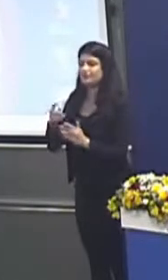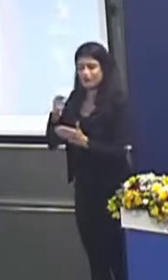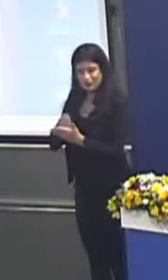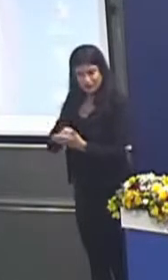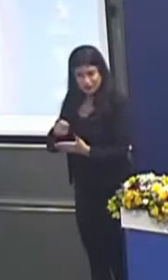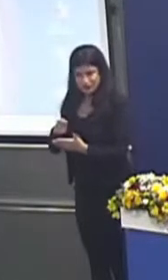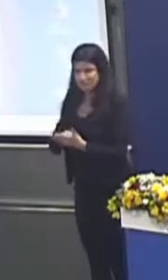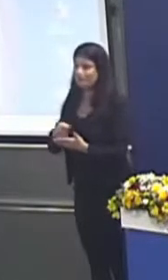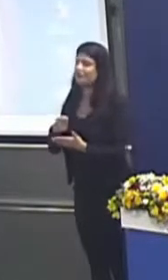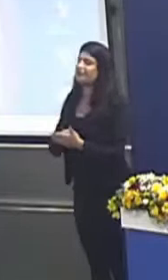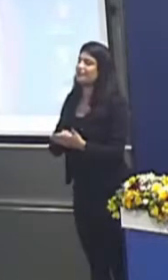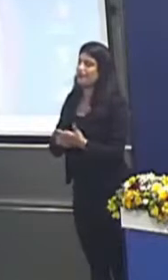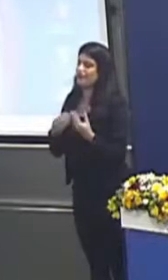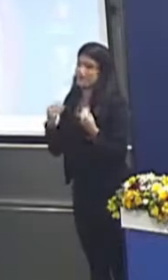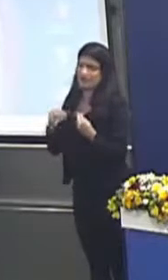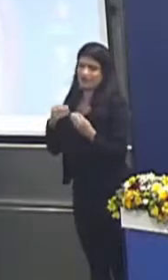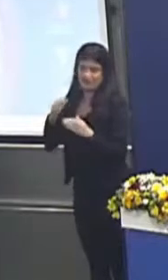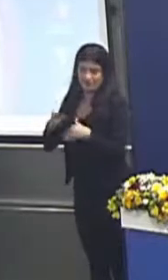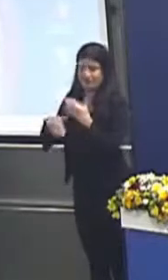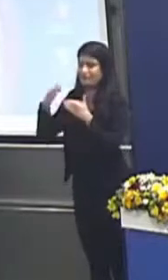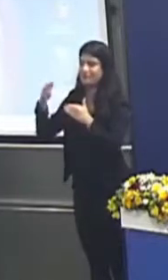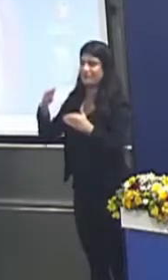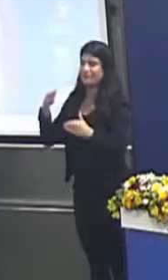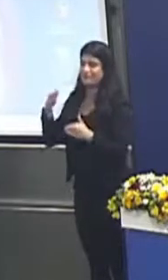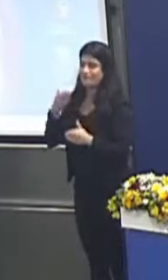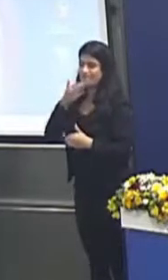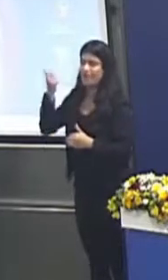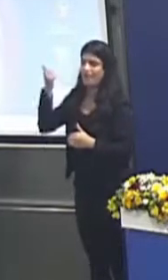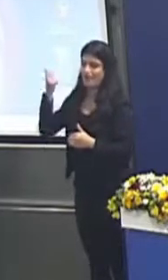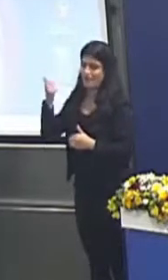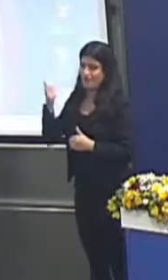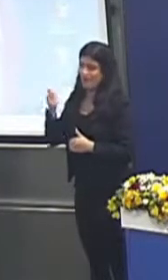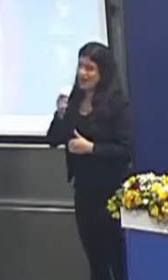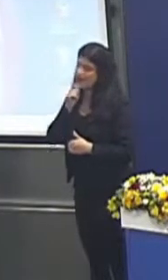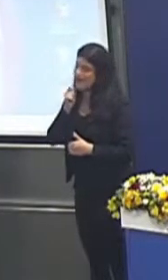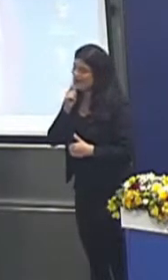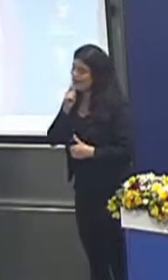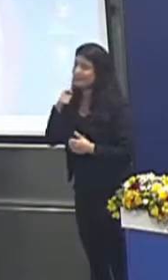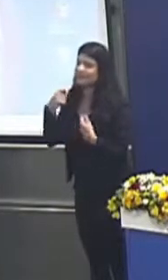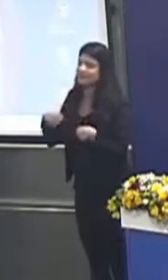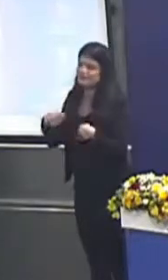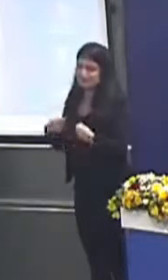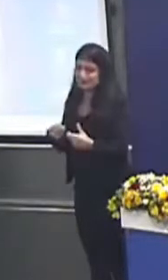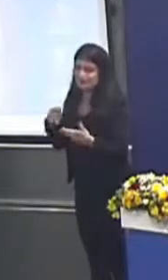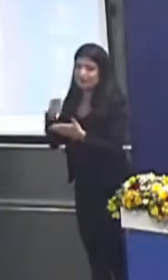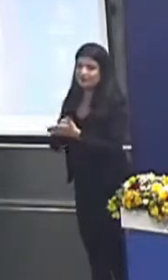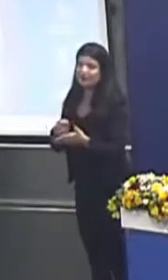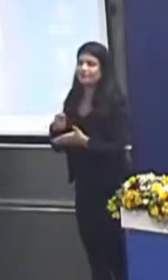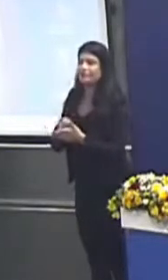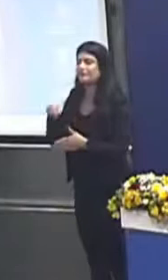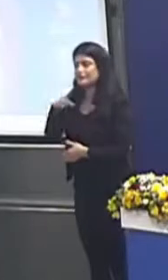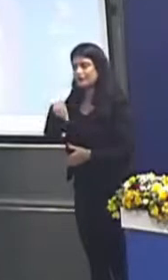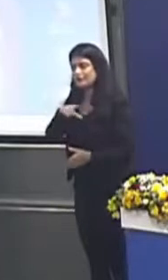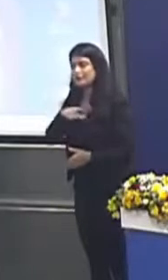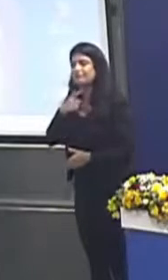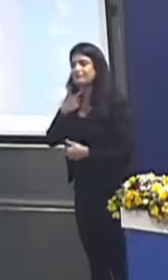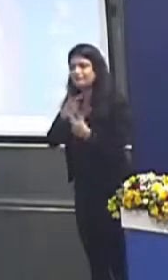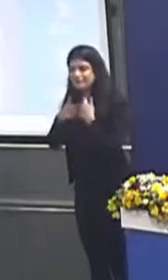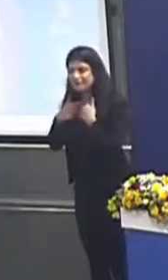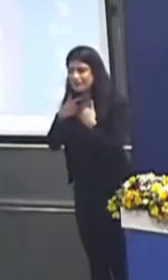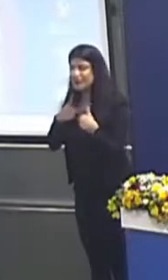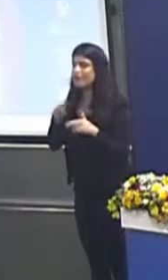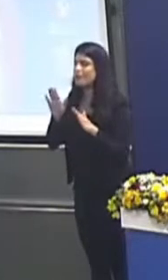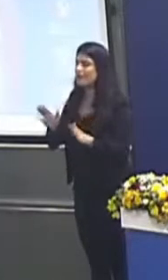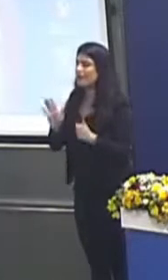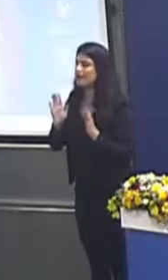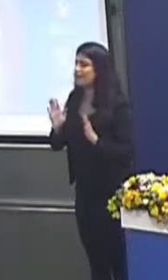muito, muito, para a psicologia que nós queremos, que nós acreditamos, que nós desejamos, mas já nos